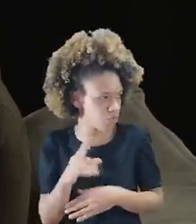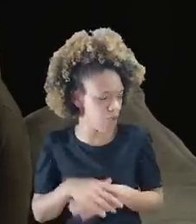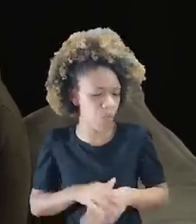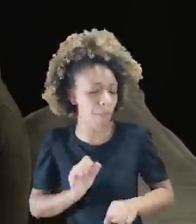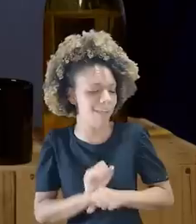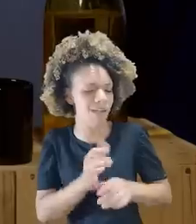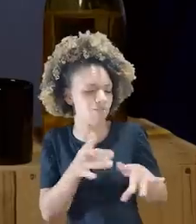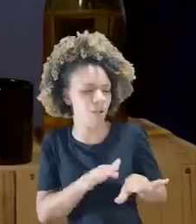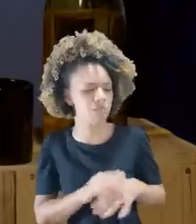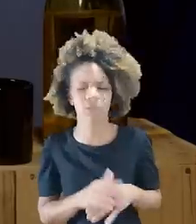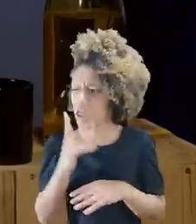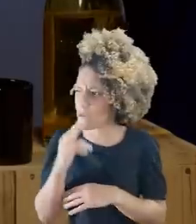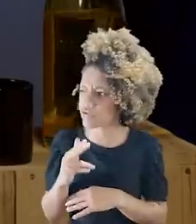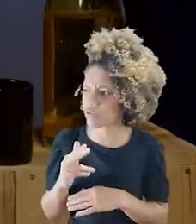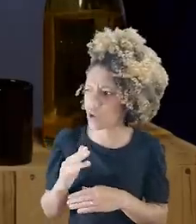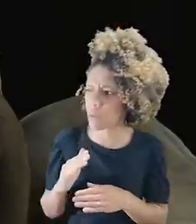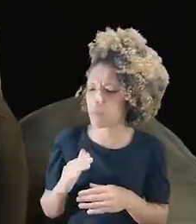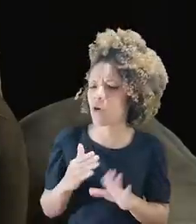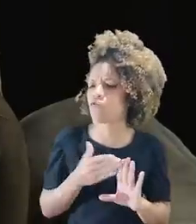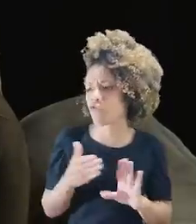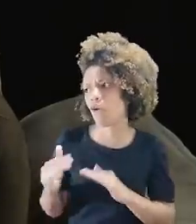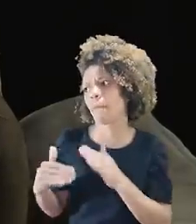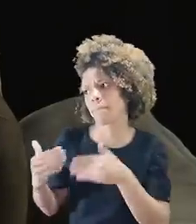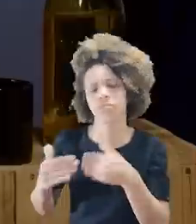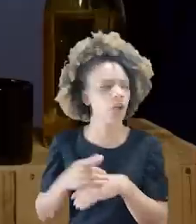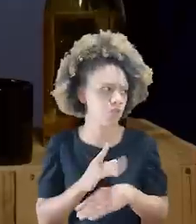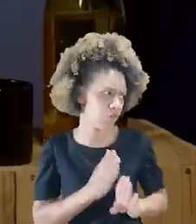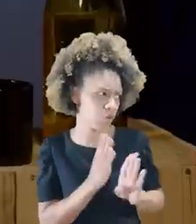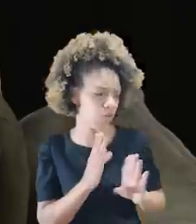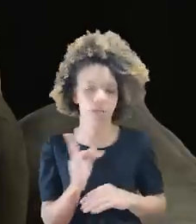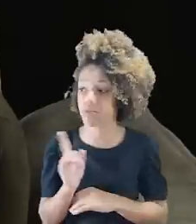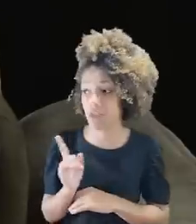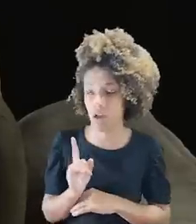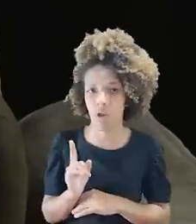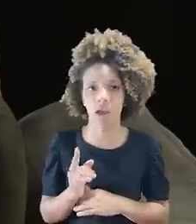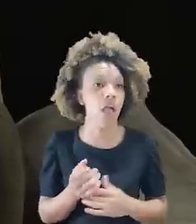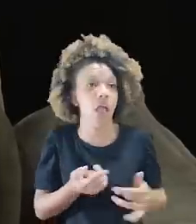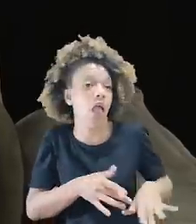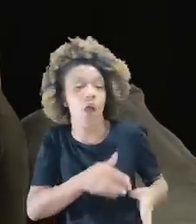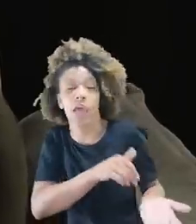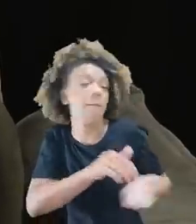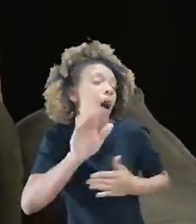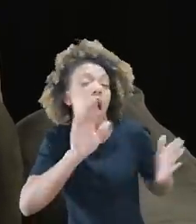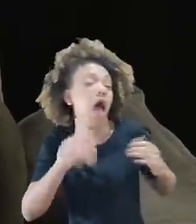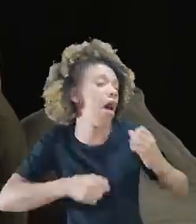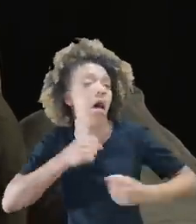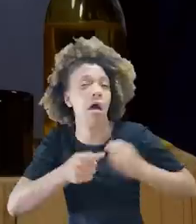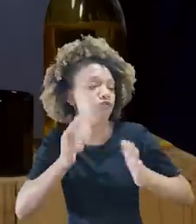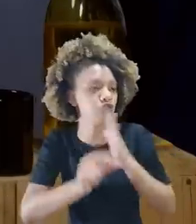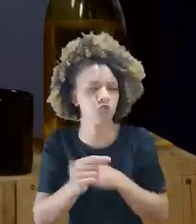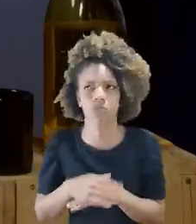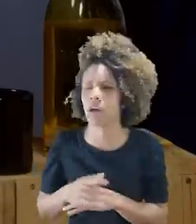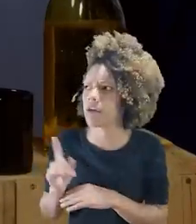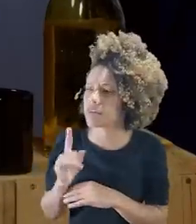parar Ah acho que foi um processo Ah foi um processo não foi do nada não você não chegou e falou quero embora e foi embora correndo e não